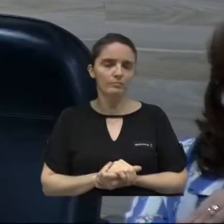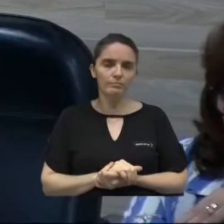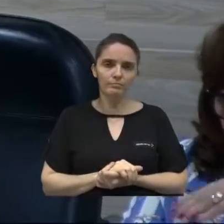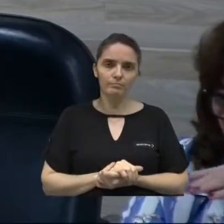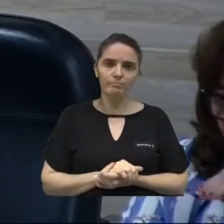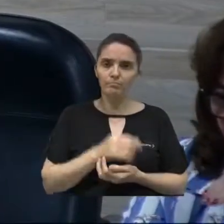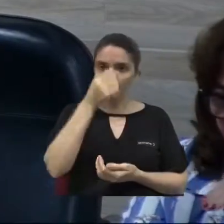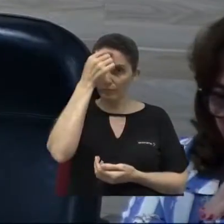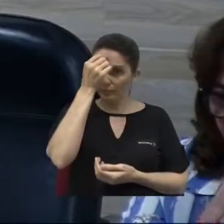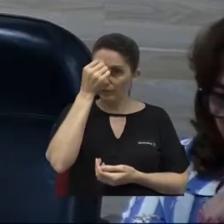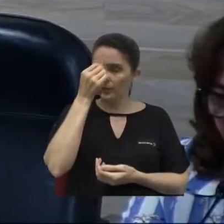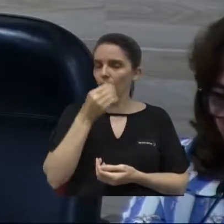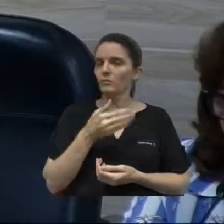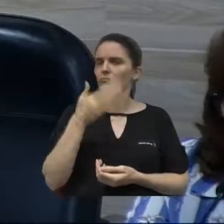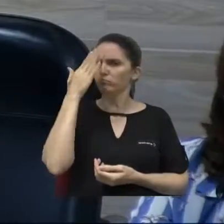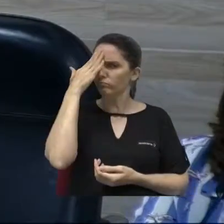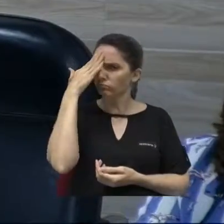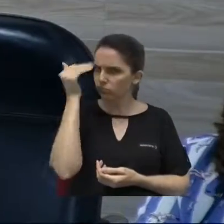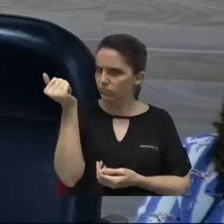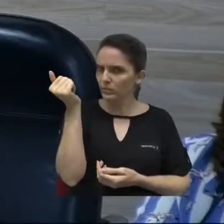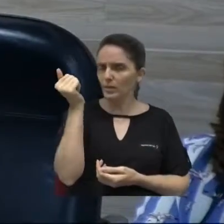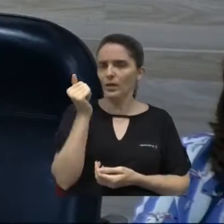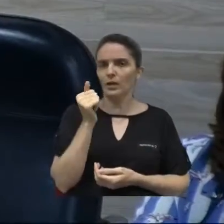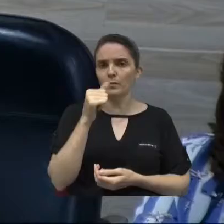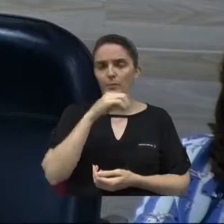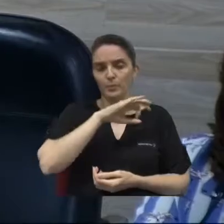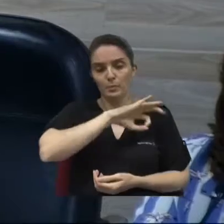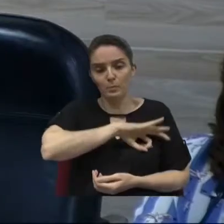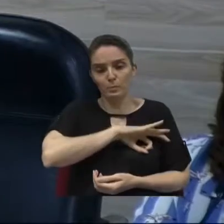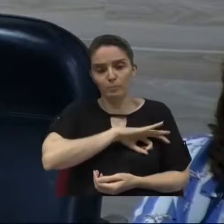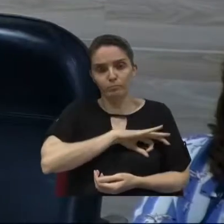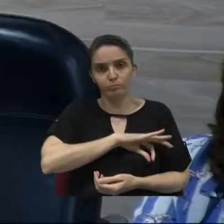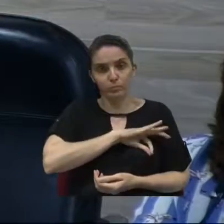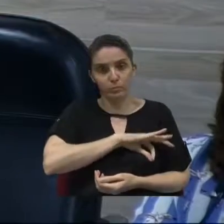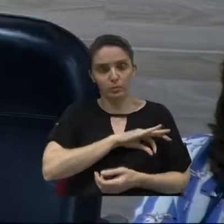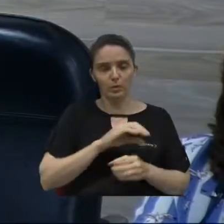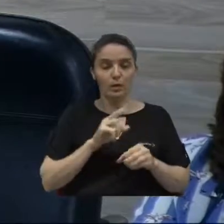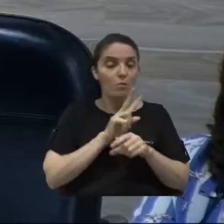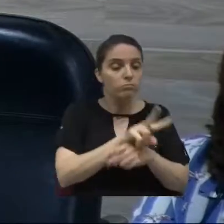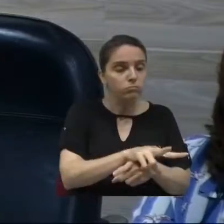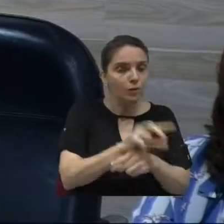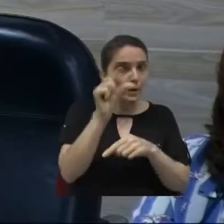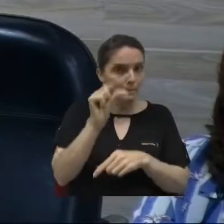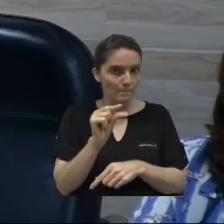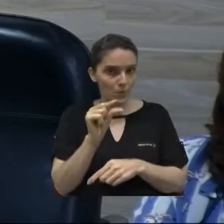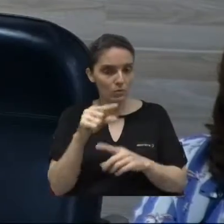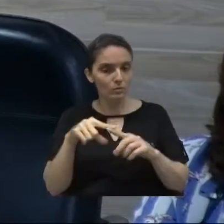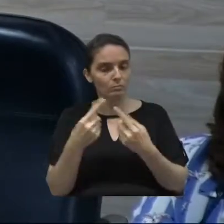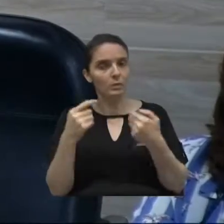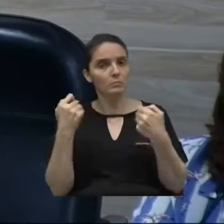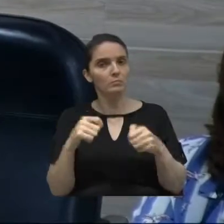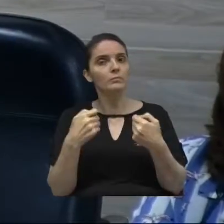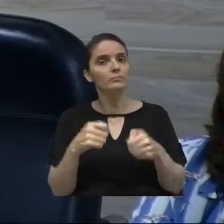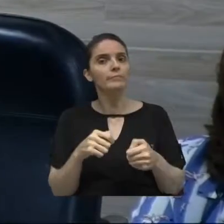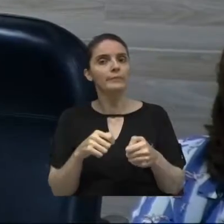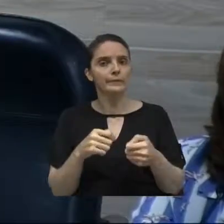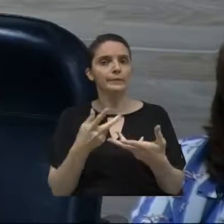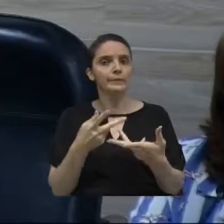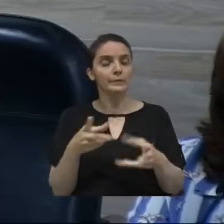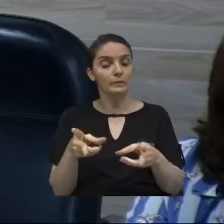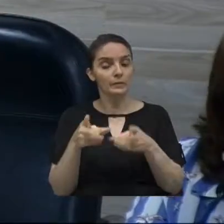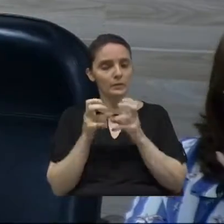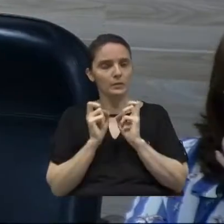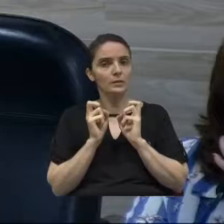eu sei da contingência escassa da guarda, mas a gente precisa, pelo menos, ter uma visão mais humana em cima